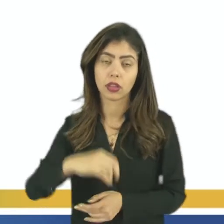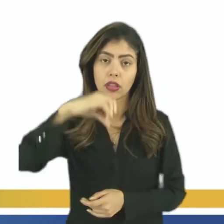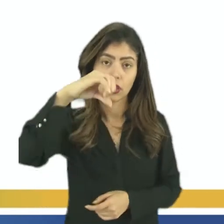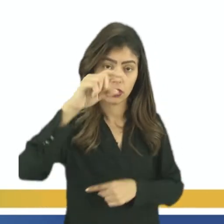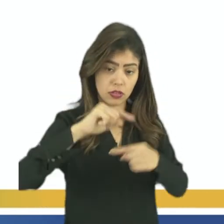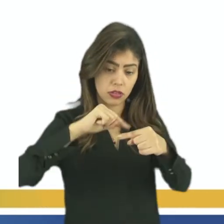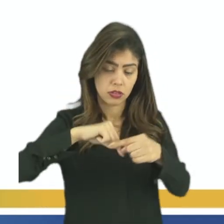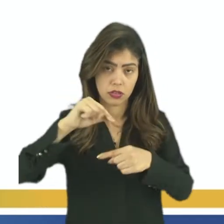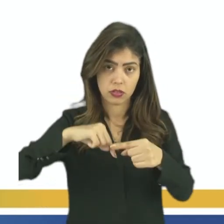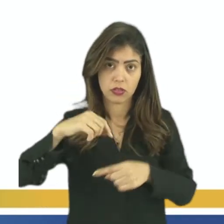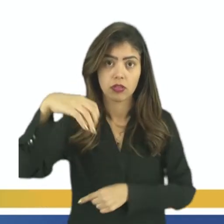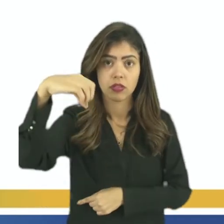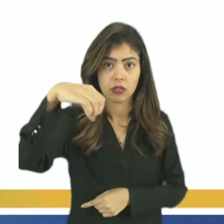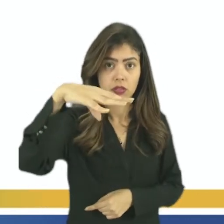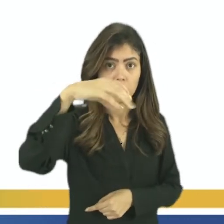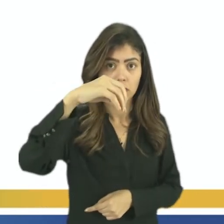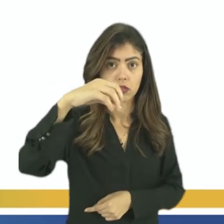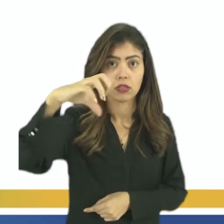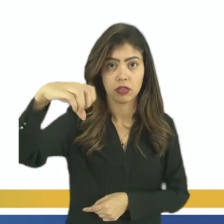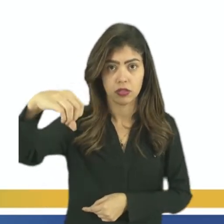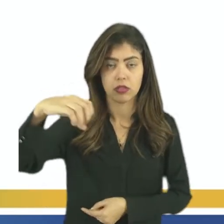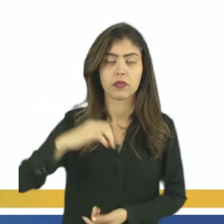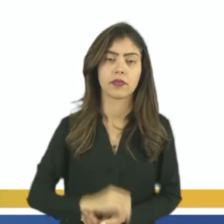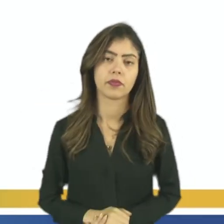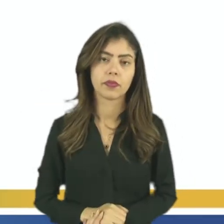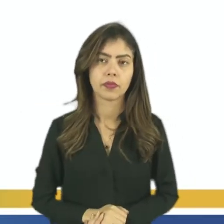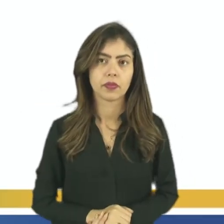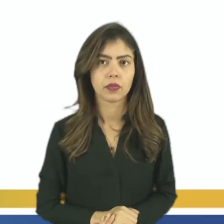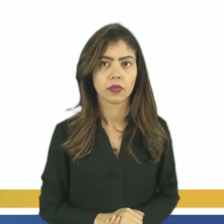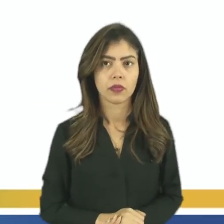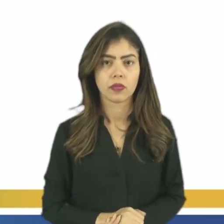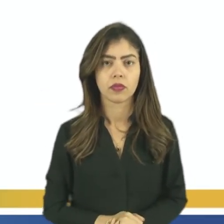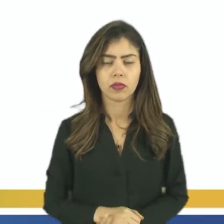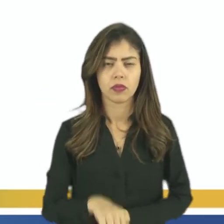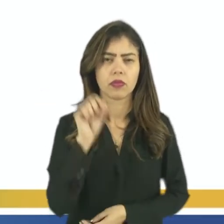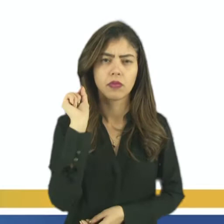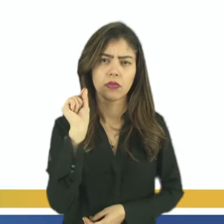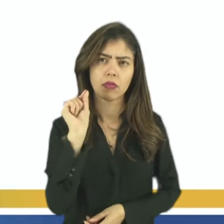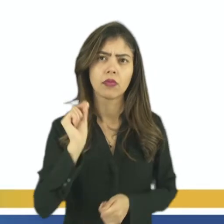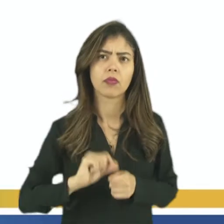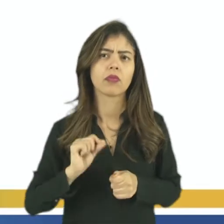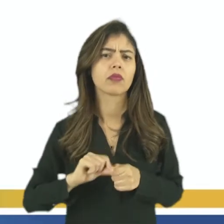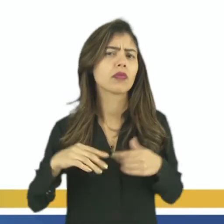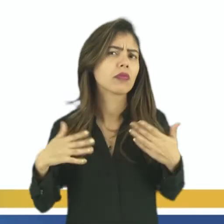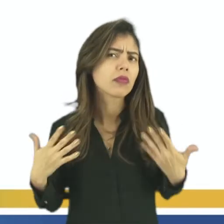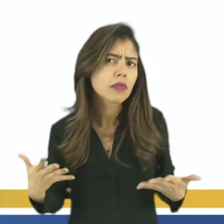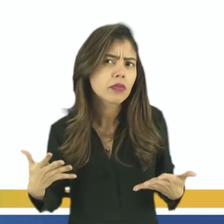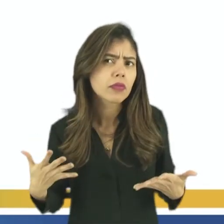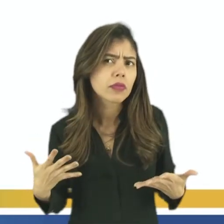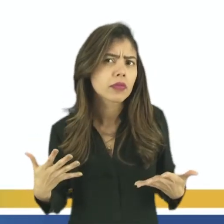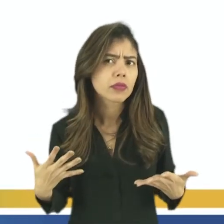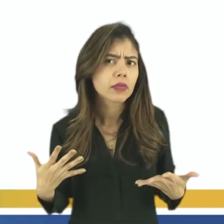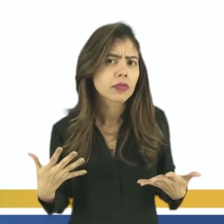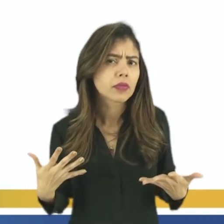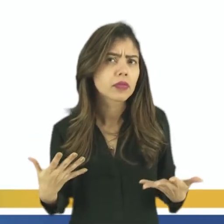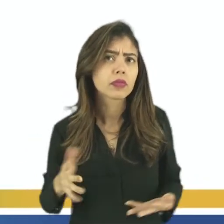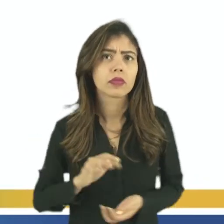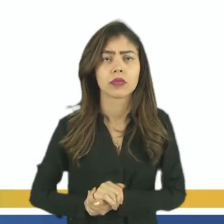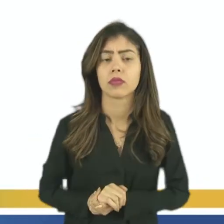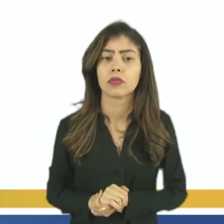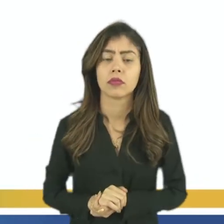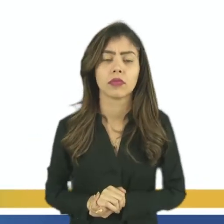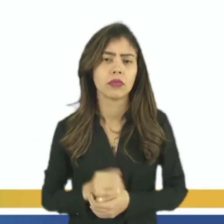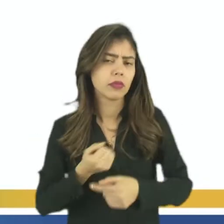quando eu dividi o 90 para 10 vai dar 9:00 ok aí o que que eu faço presta atenção em